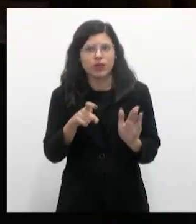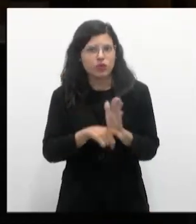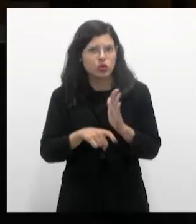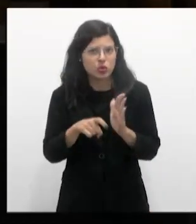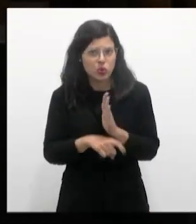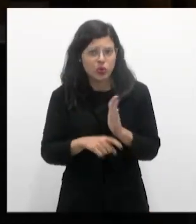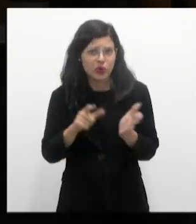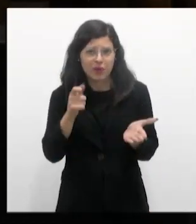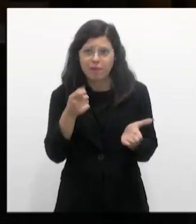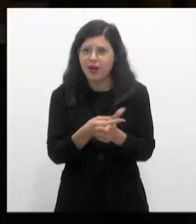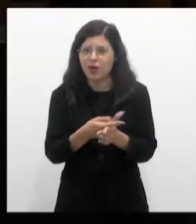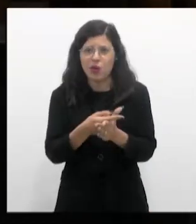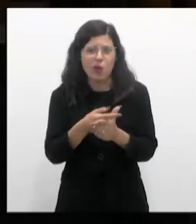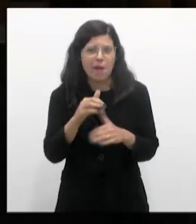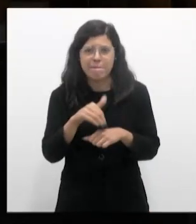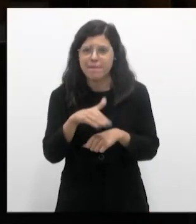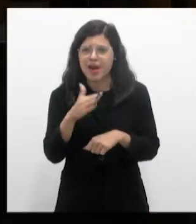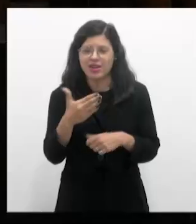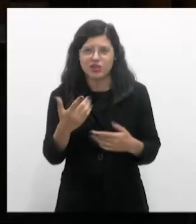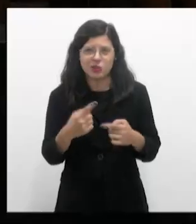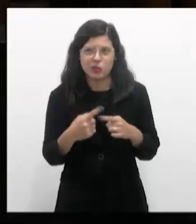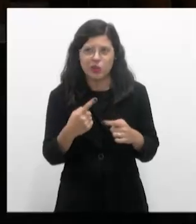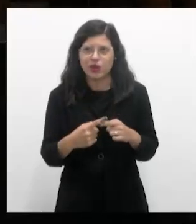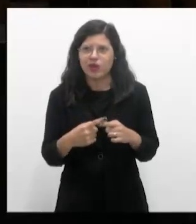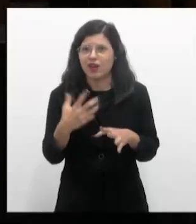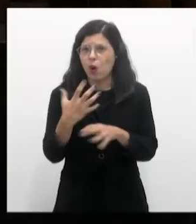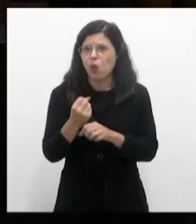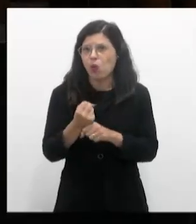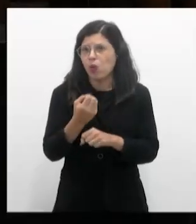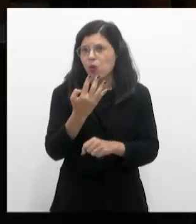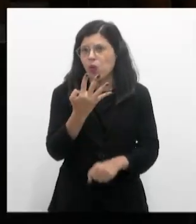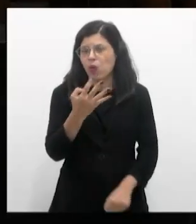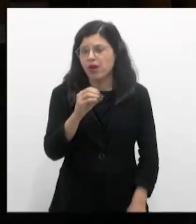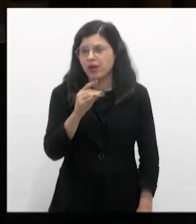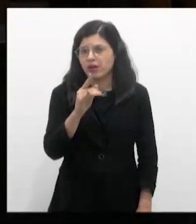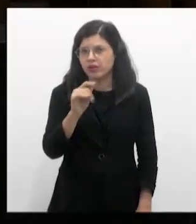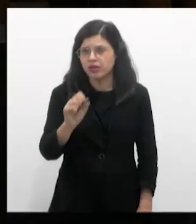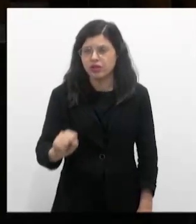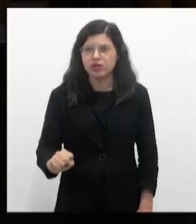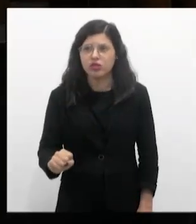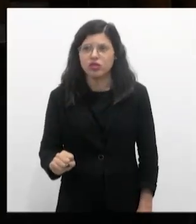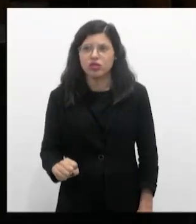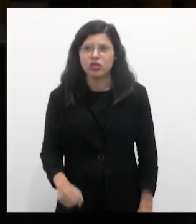a mais por ter medido há 40 dias. Isso chama-se